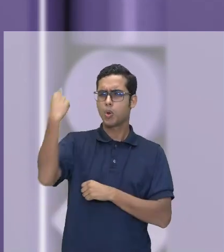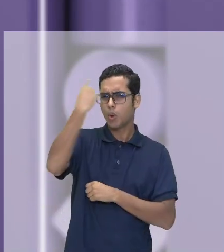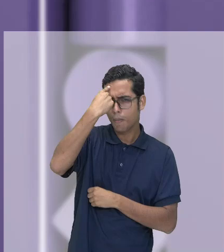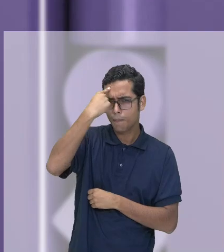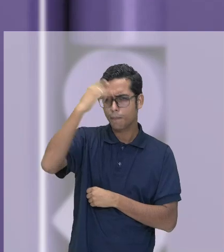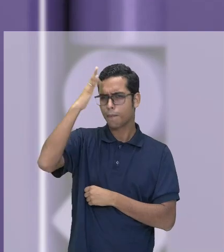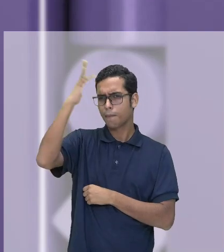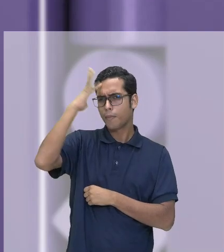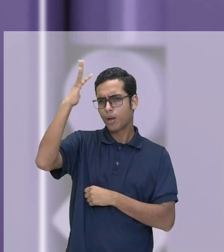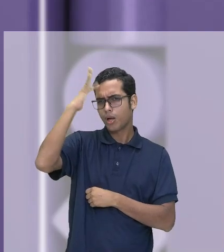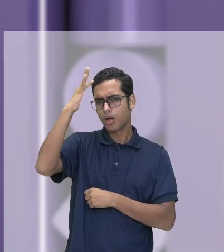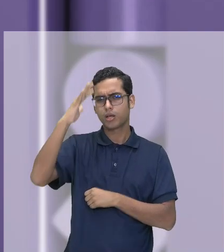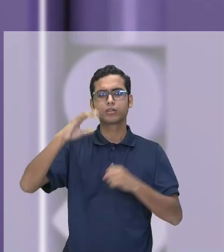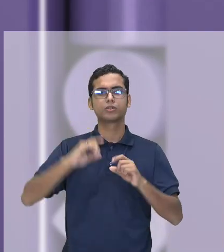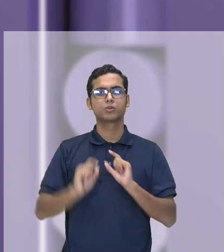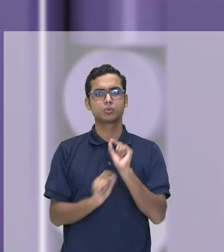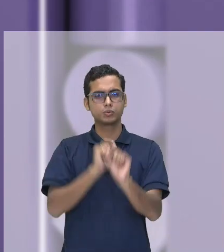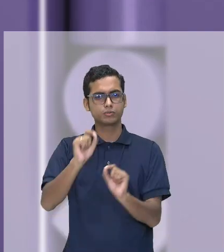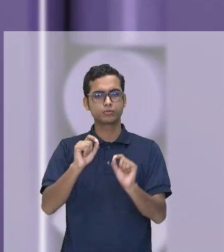diversidade